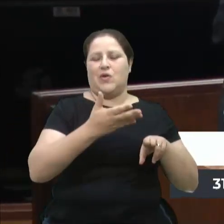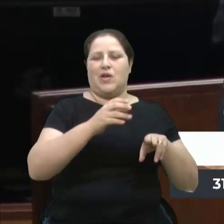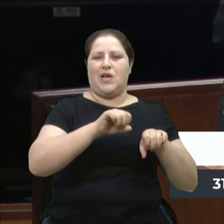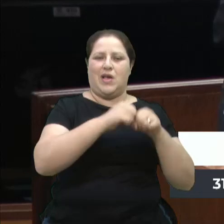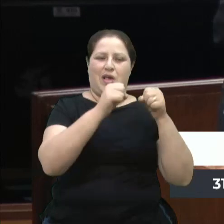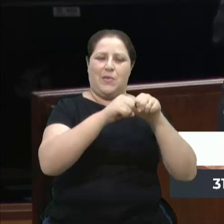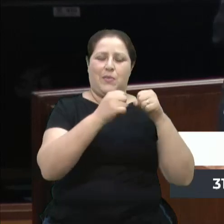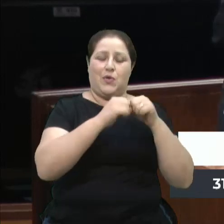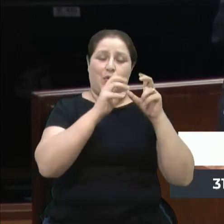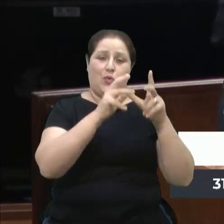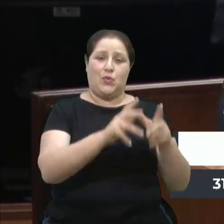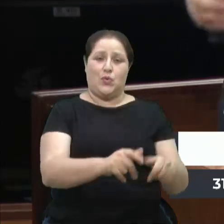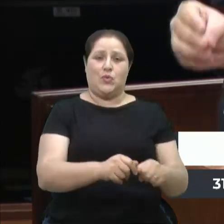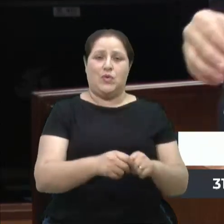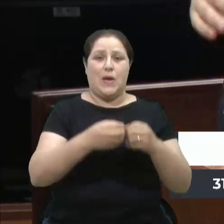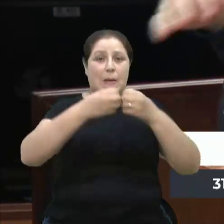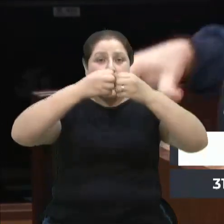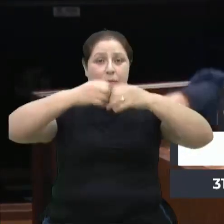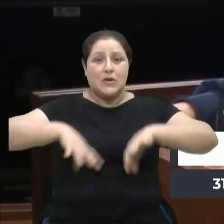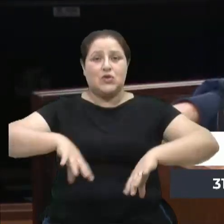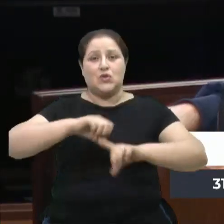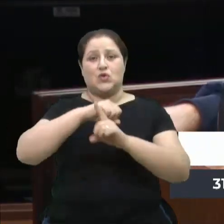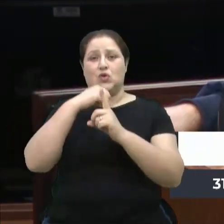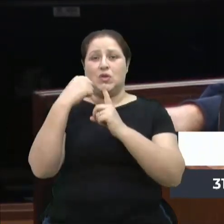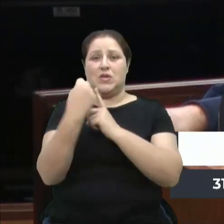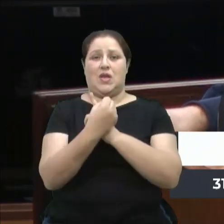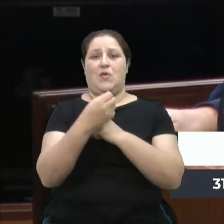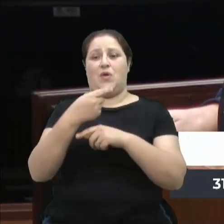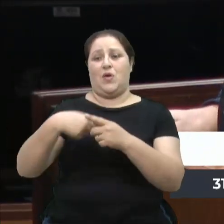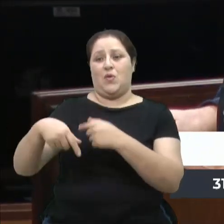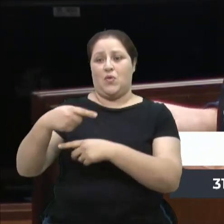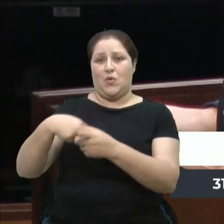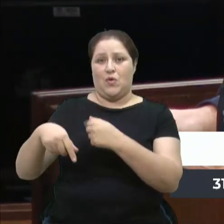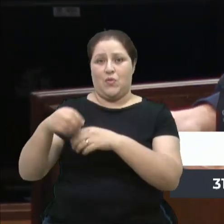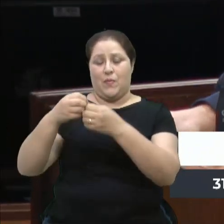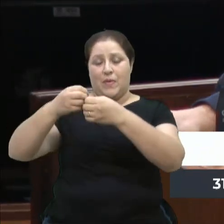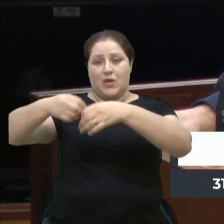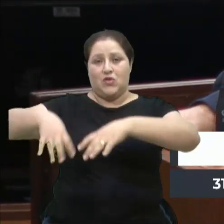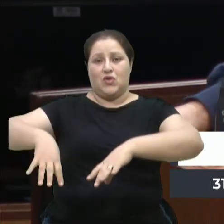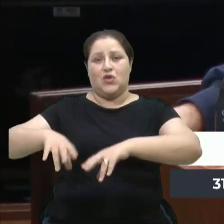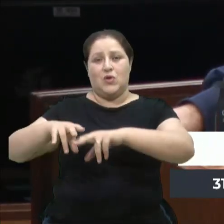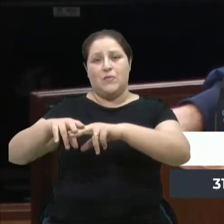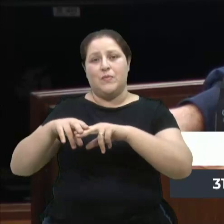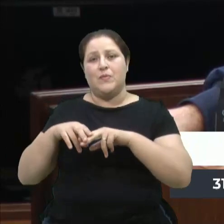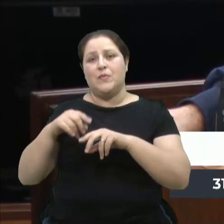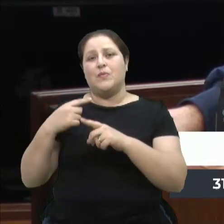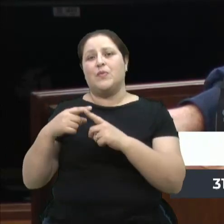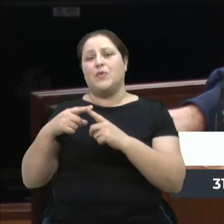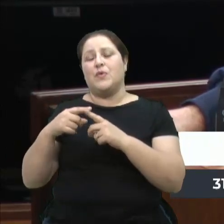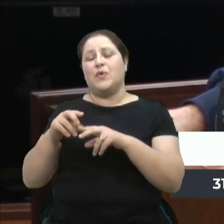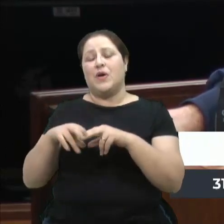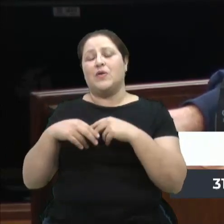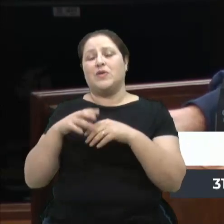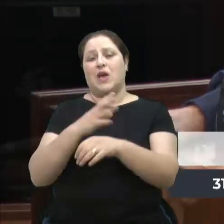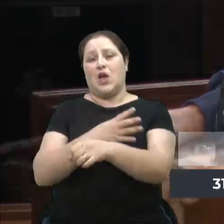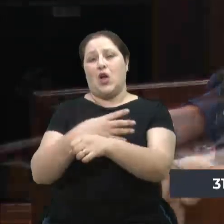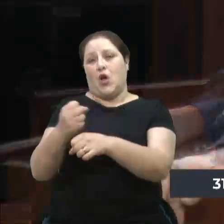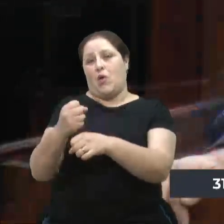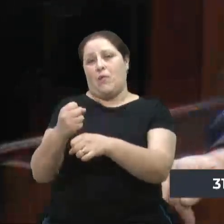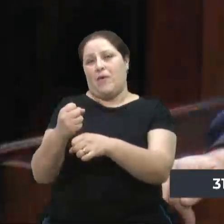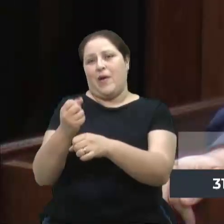tudo. Então, um prejuízo social e econômico, né, em virtude da Copa do Mundo, que se